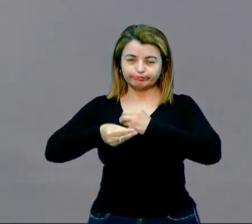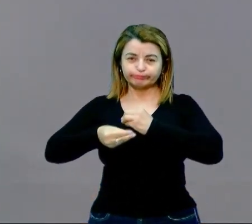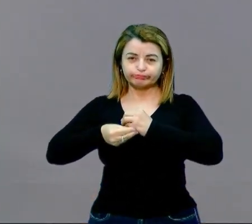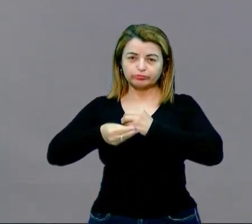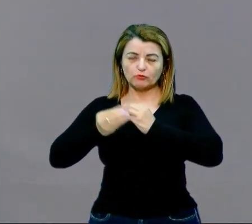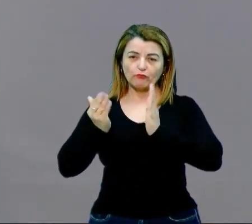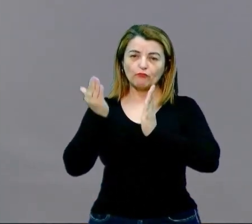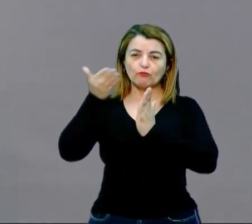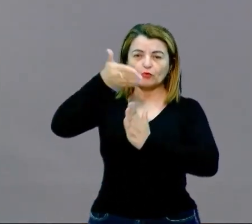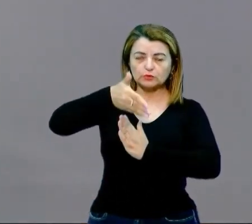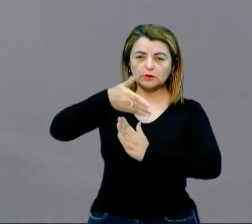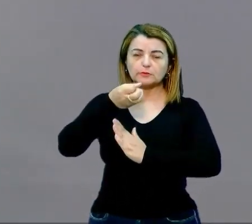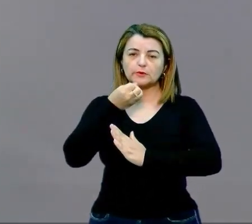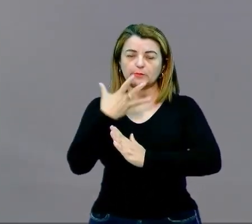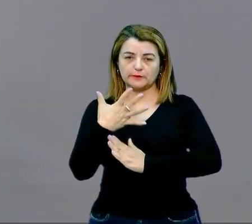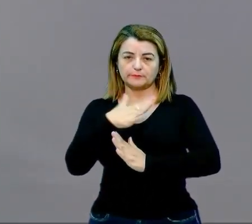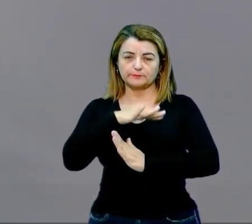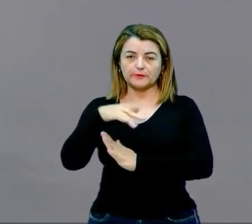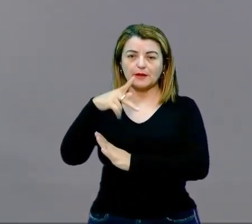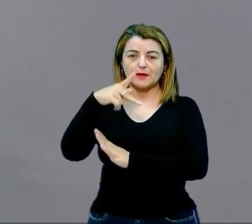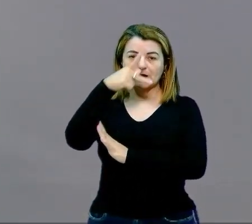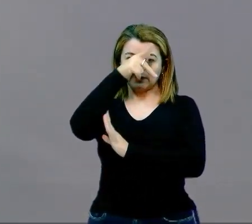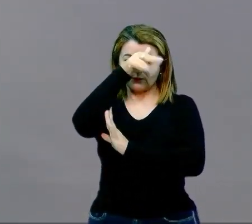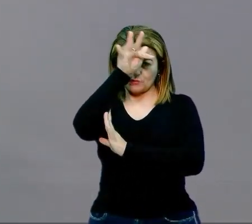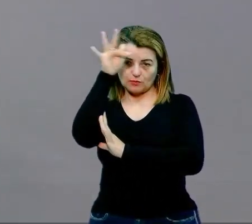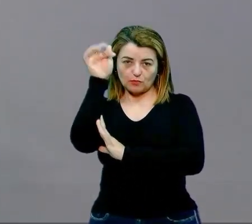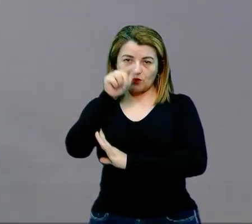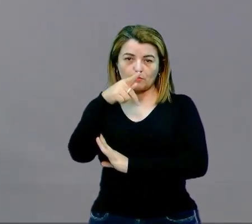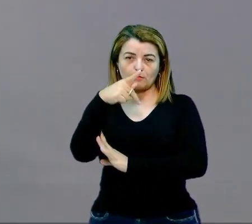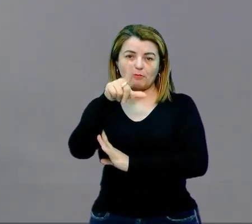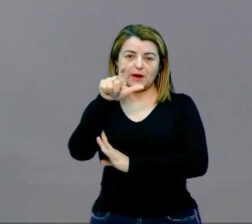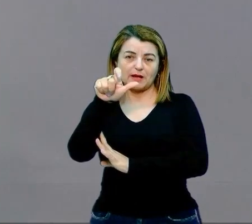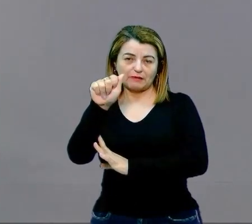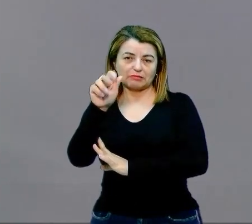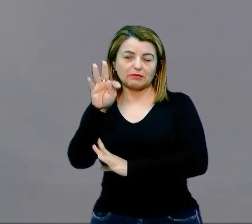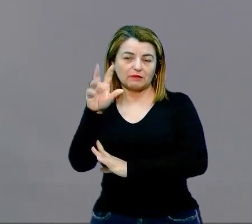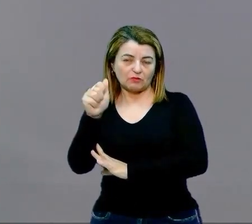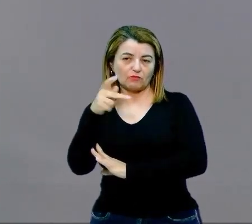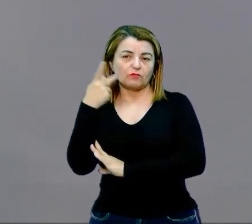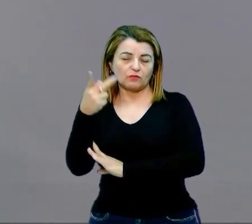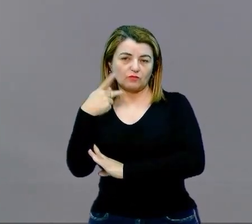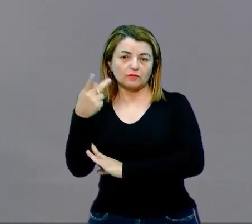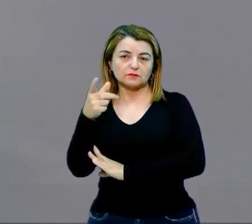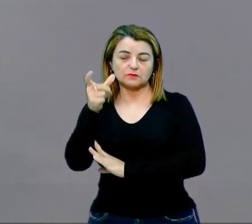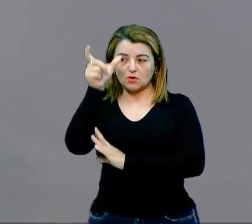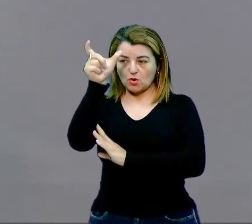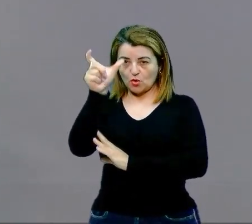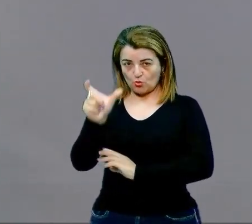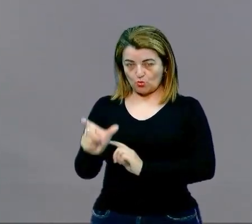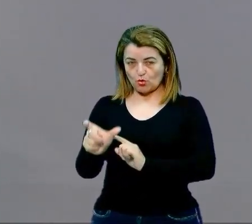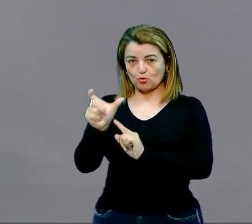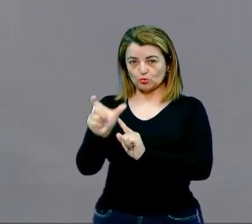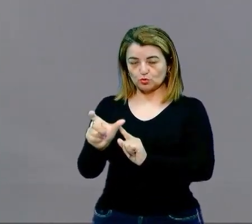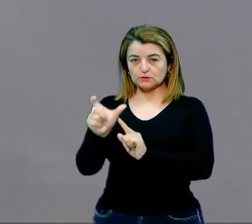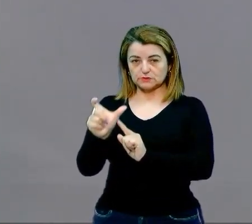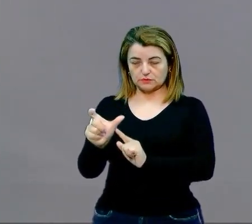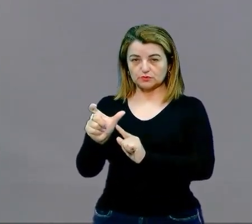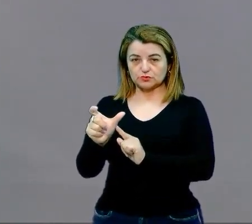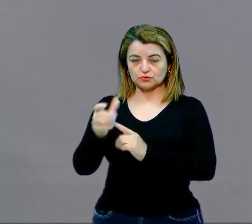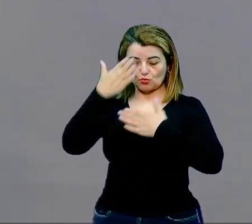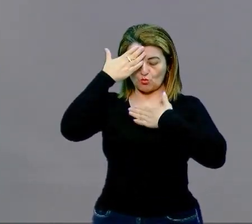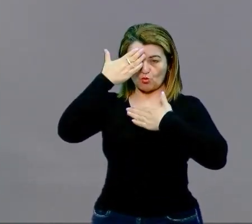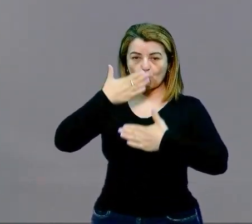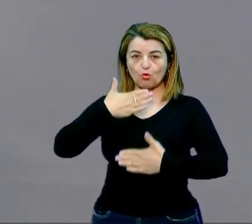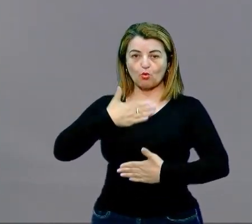bem. Platão, por sua vez, também definiu o homem. O homem é um ser racional composto de corpo e